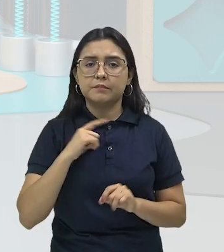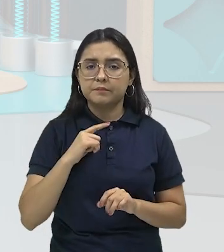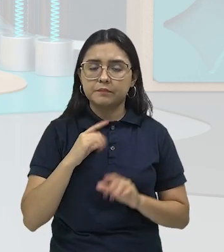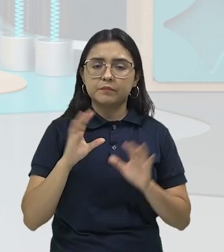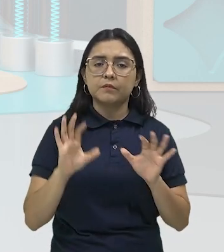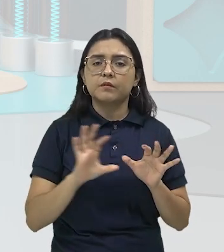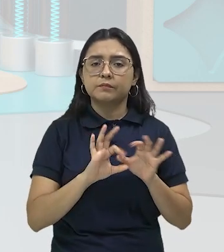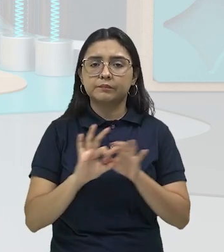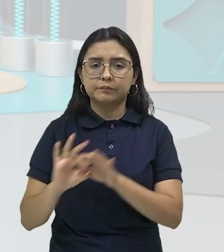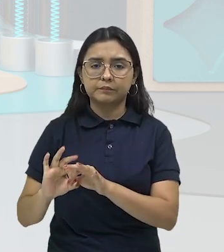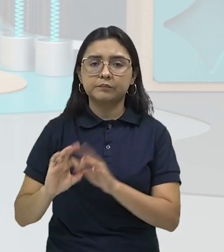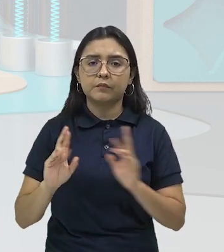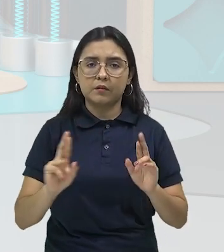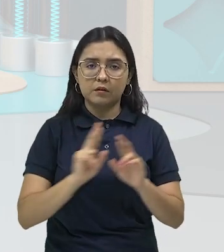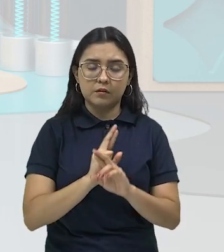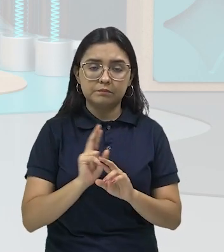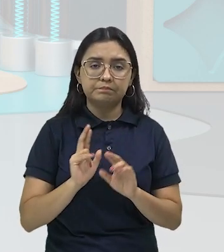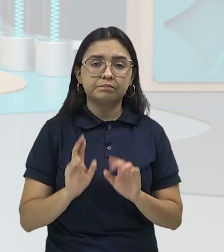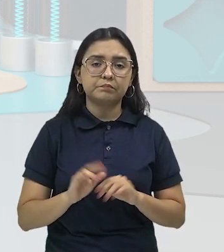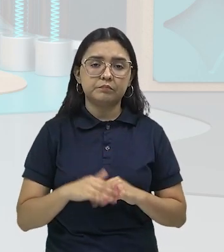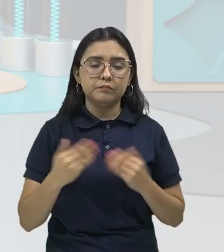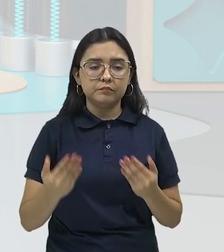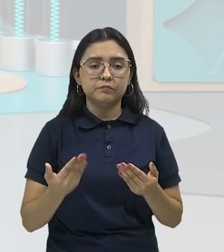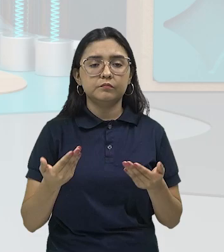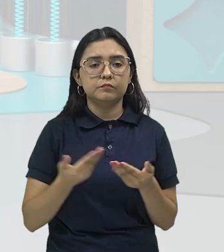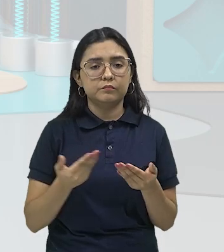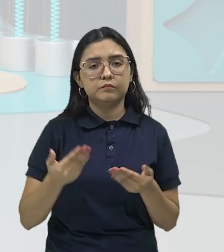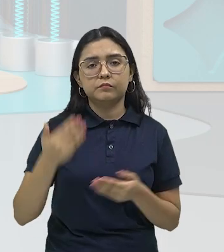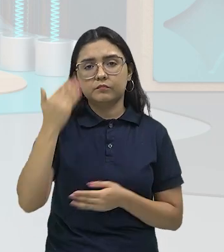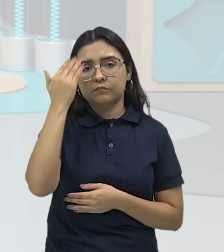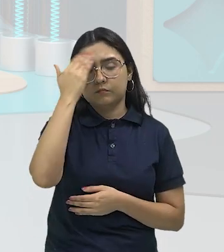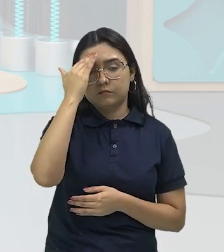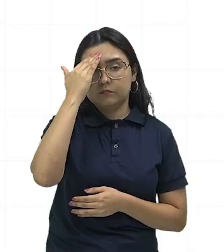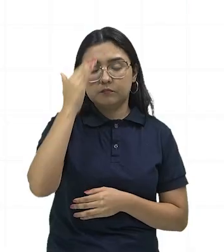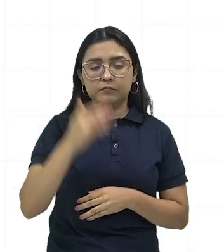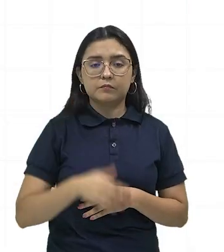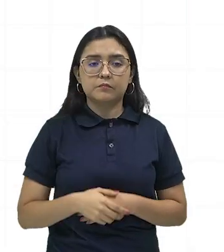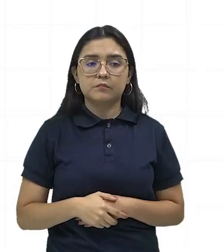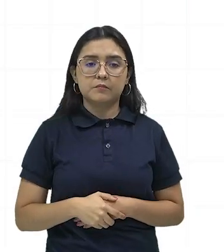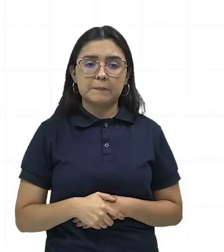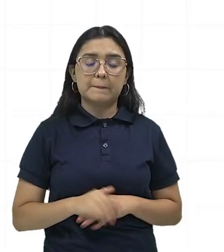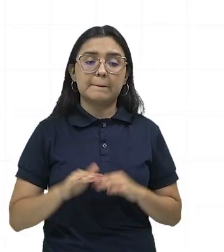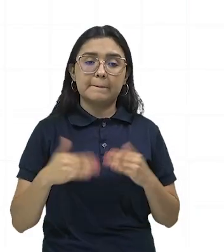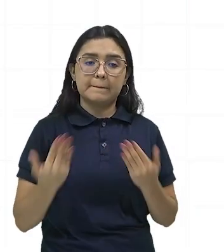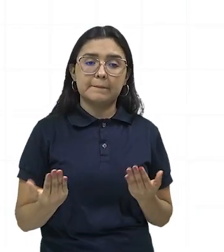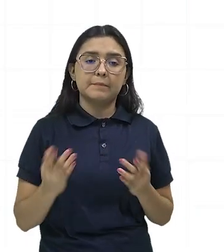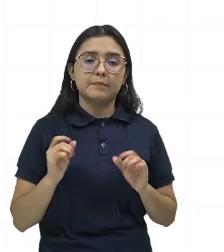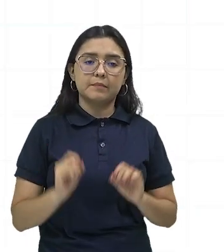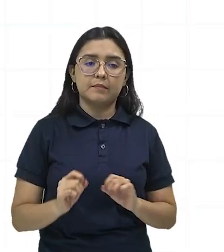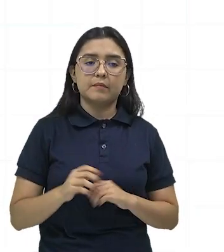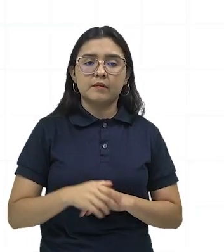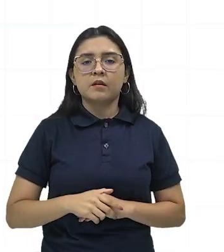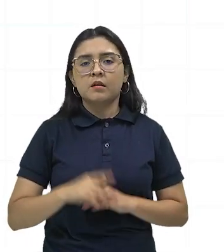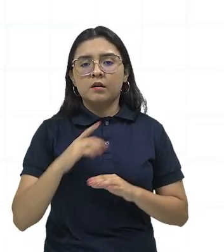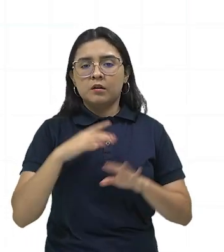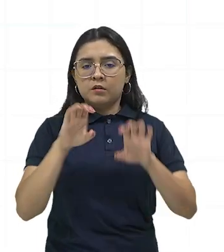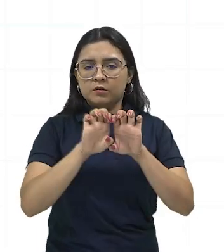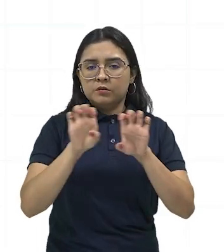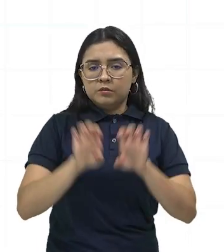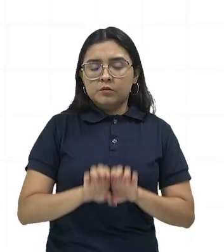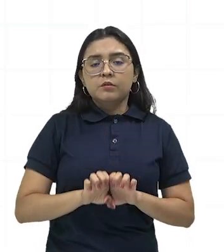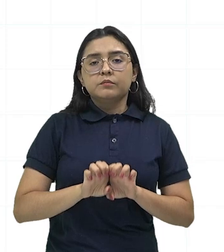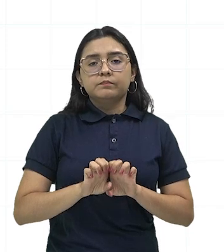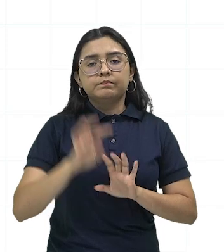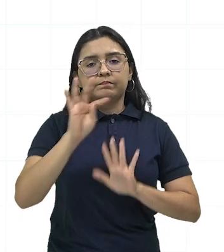texto. É isso que nós vamos tentar compreender. Então observem comigo. Então as relações entre as partes de um texto. Lá